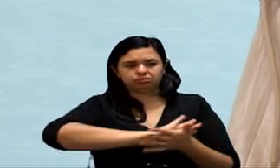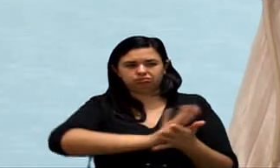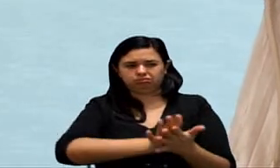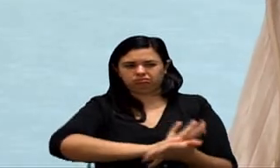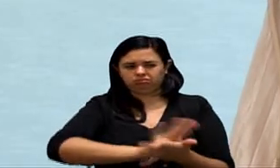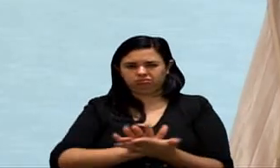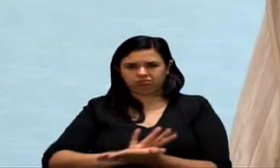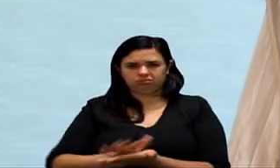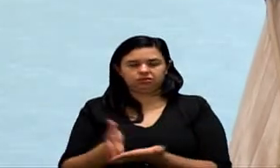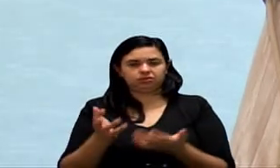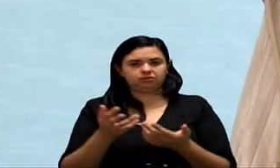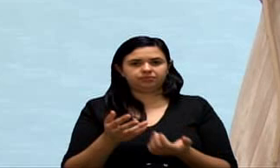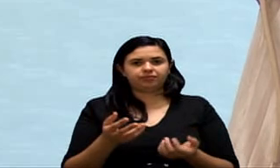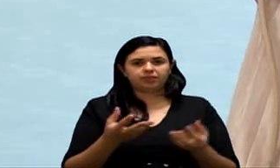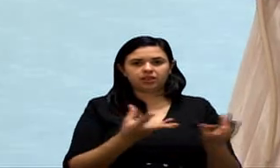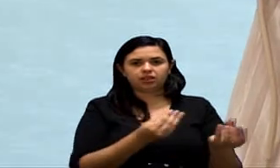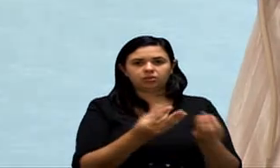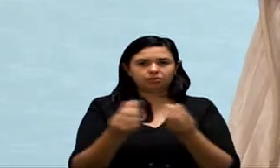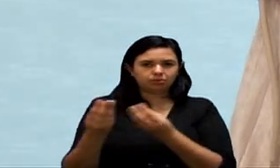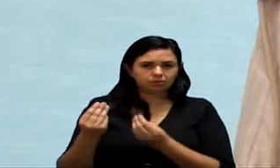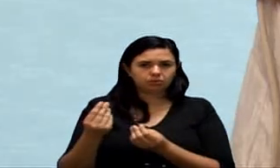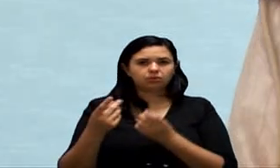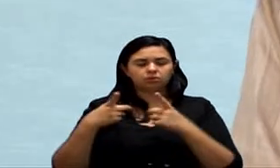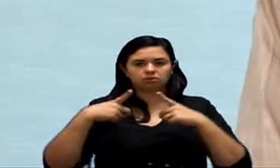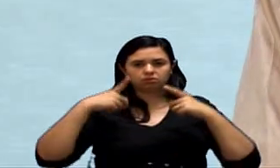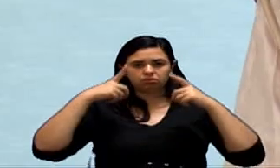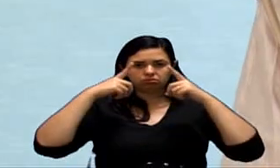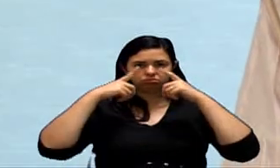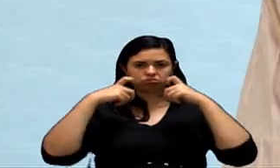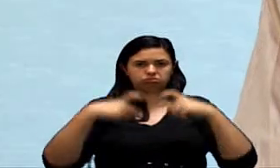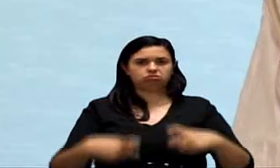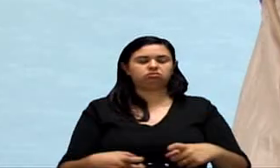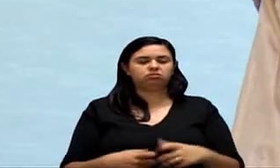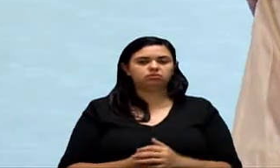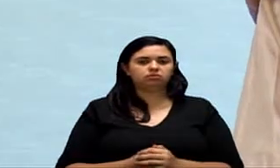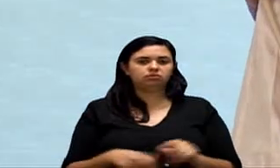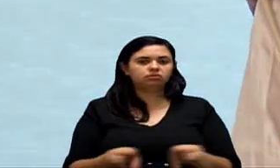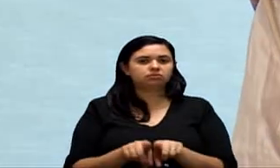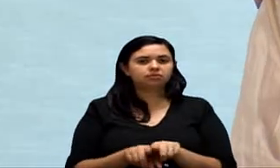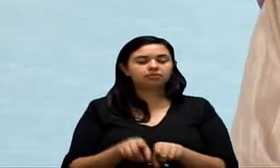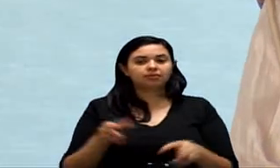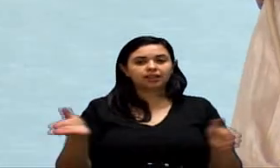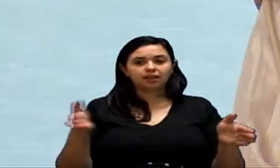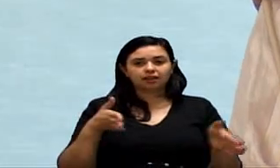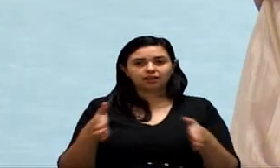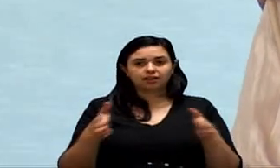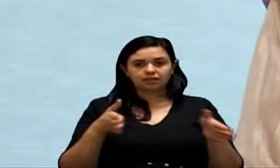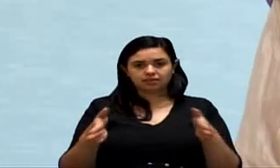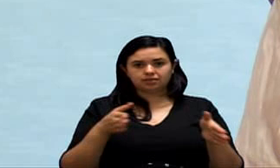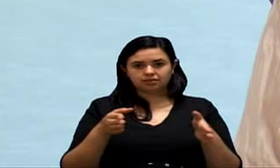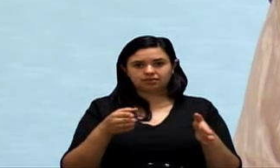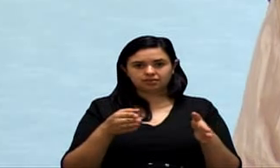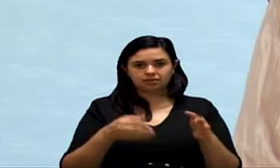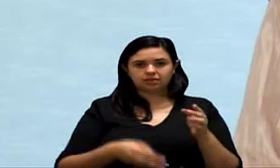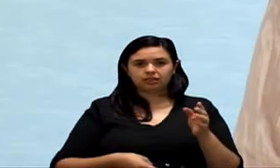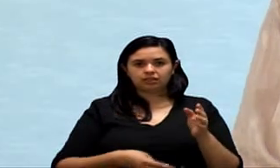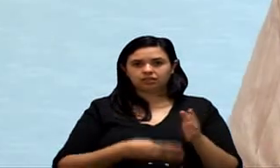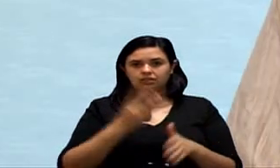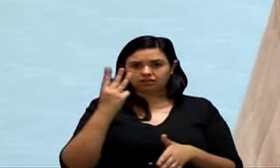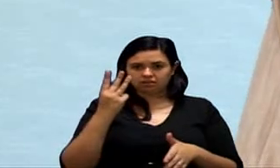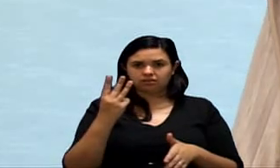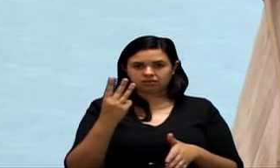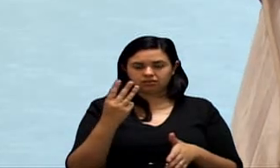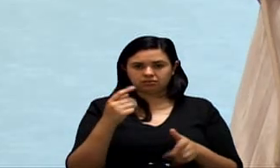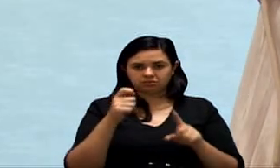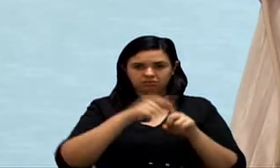a violência. 1.393. E nesse ano, somente nesses últimos 3 meses,